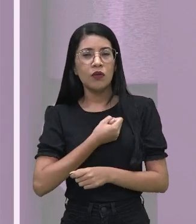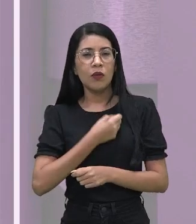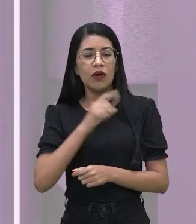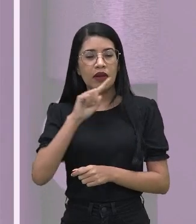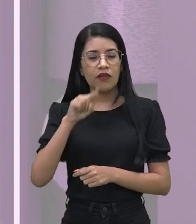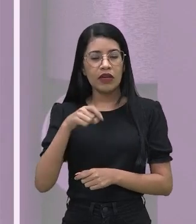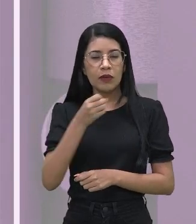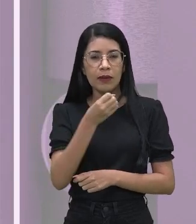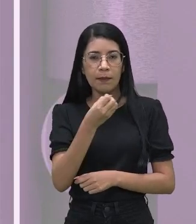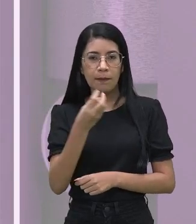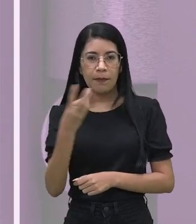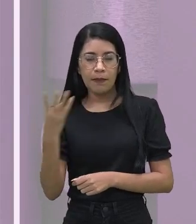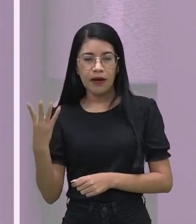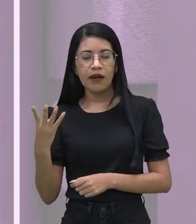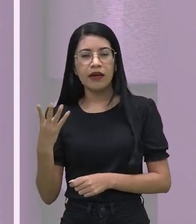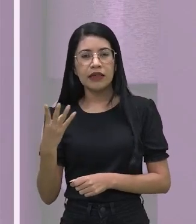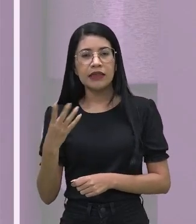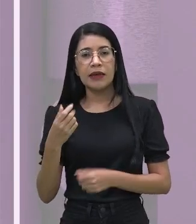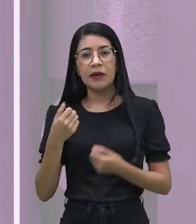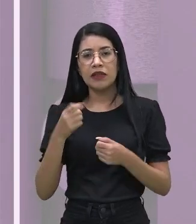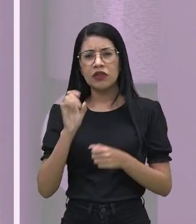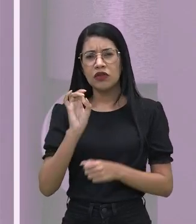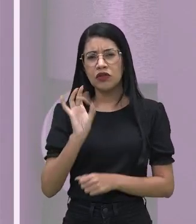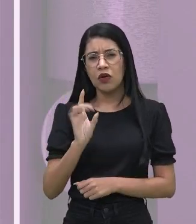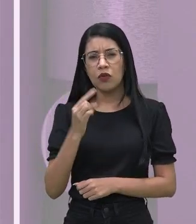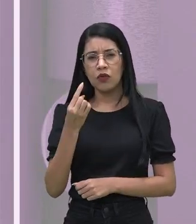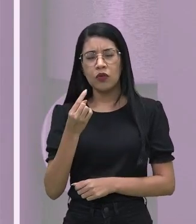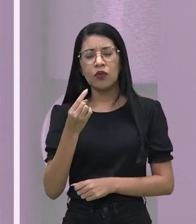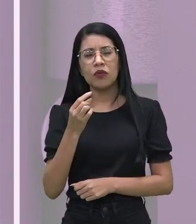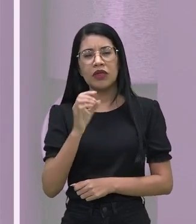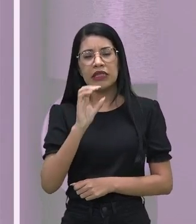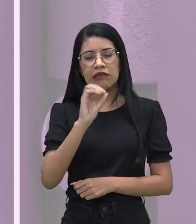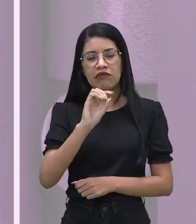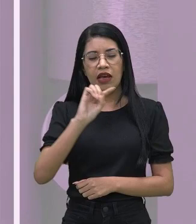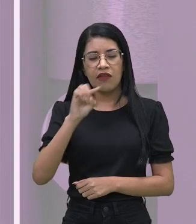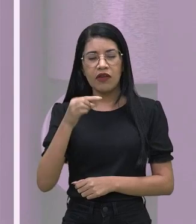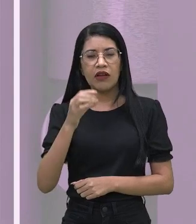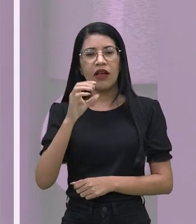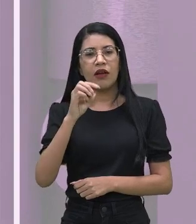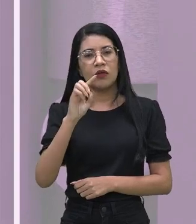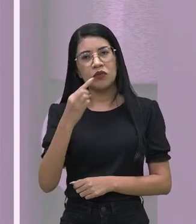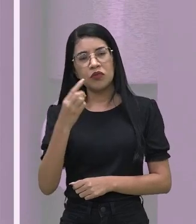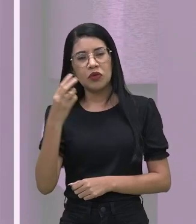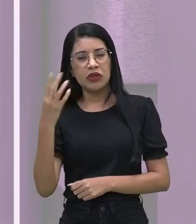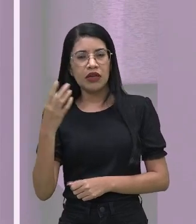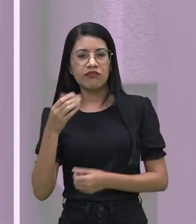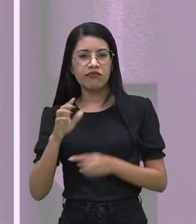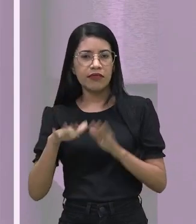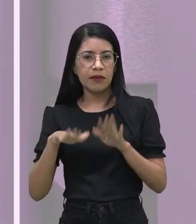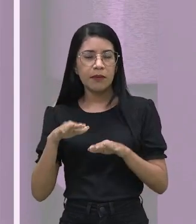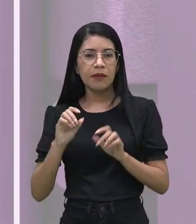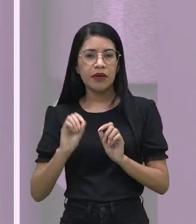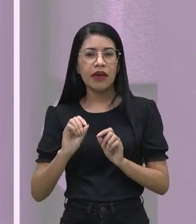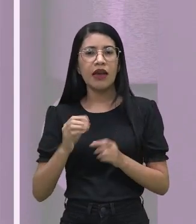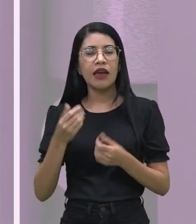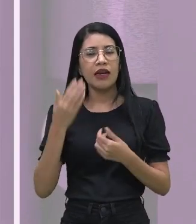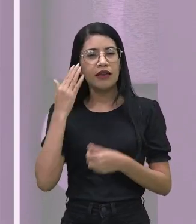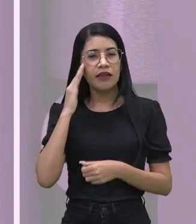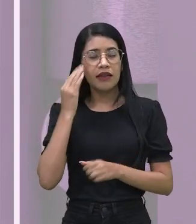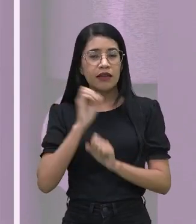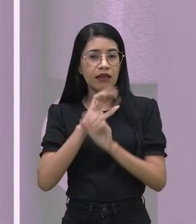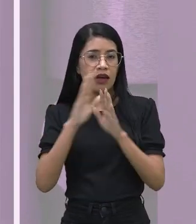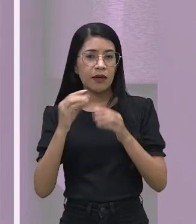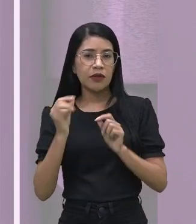após a vírgula, onde basta ter um número diferente de zero. Agora sim, vamos lá compreender um pouco aí mais sobre